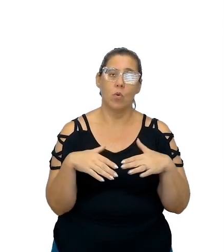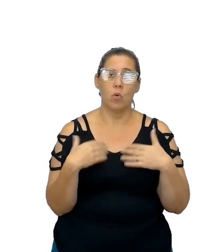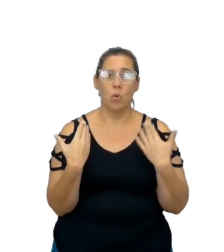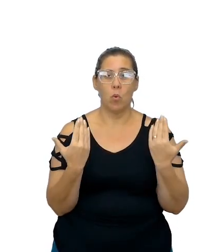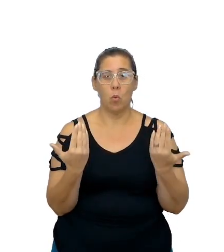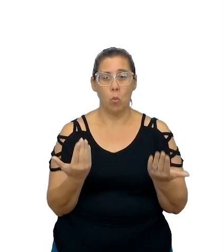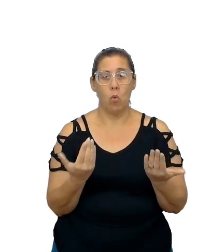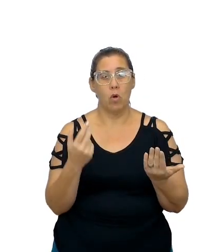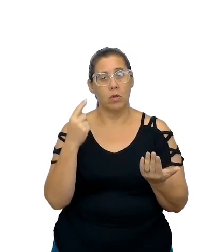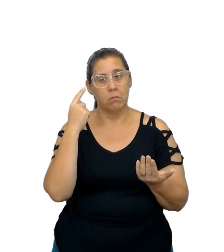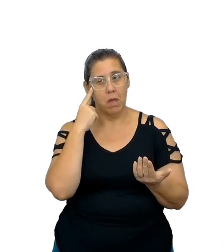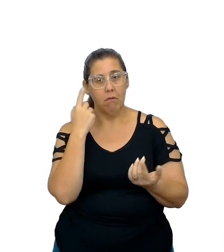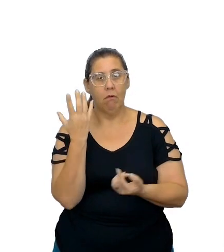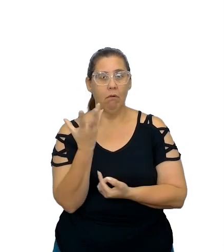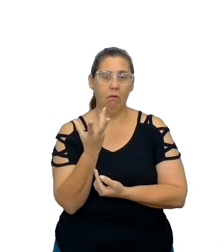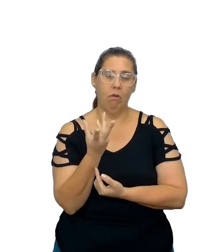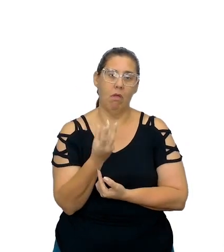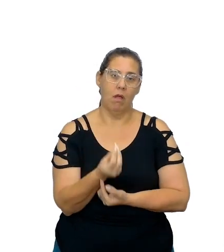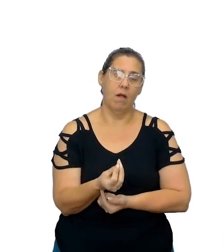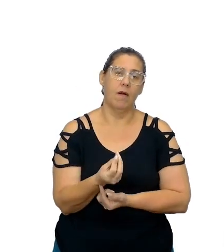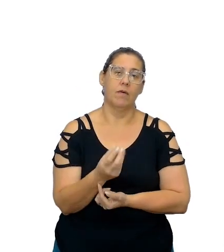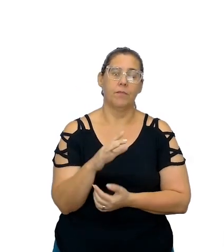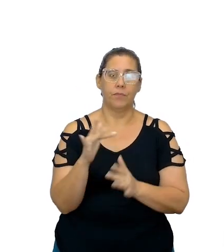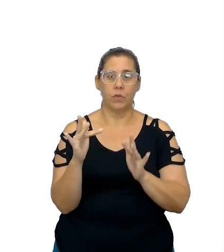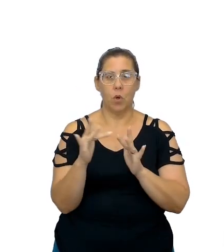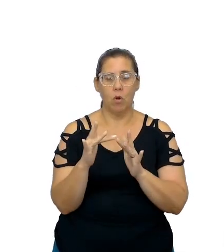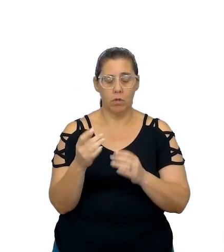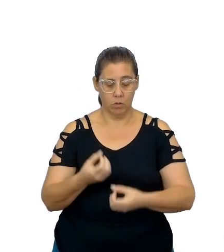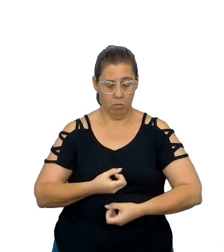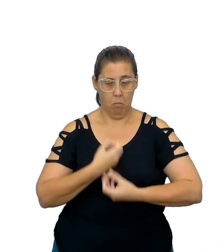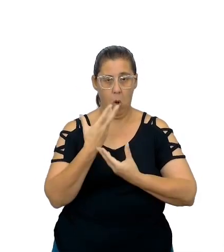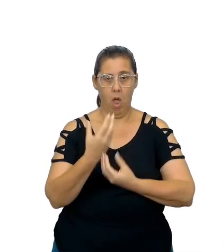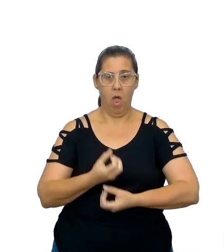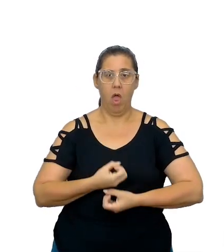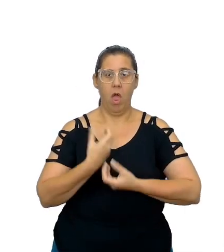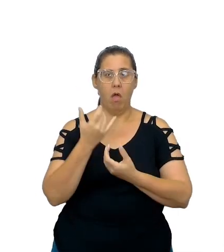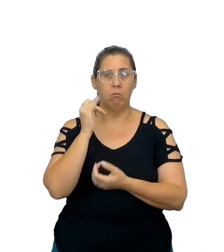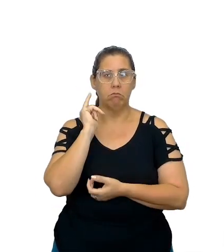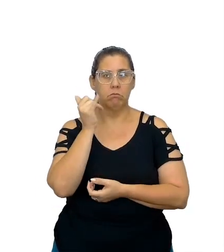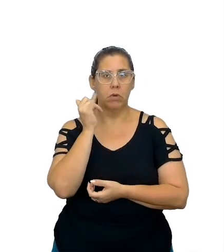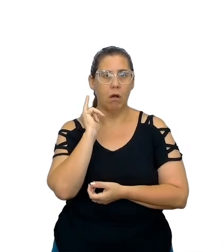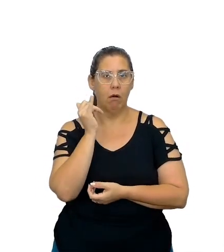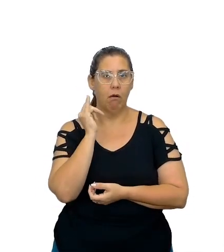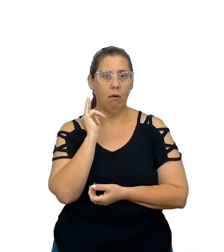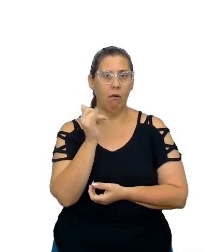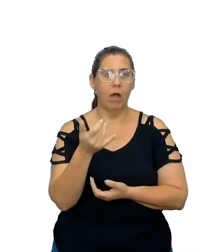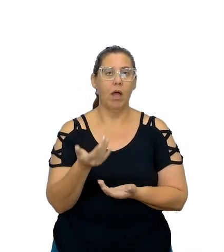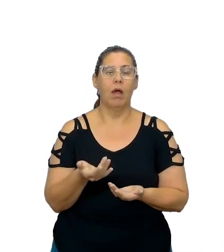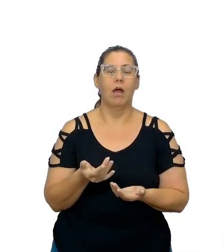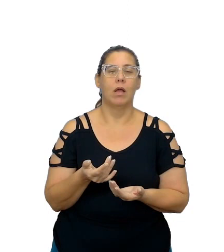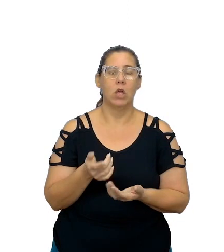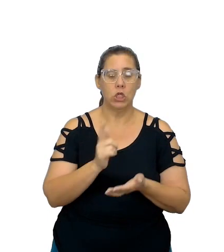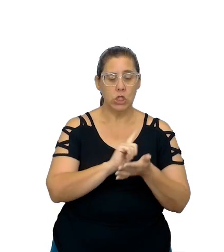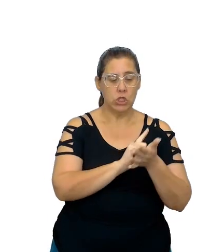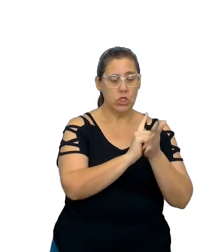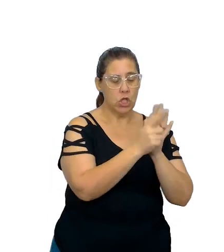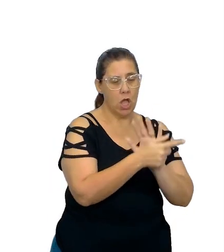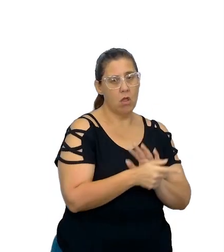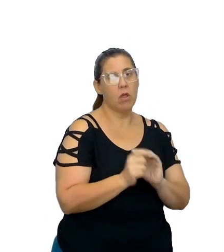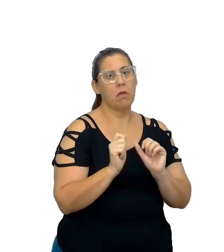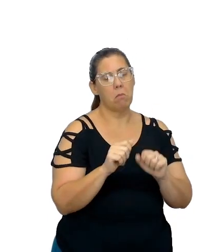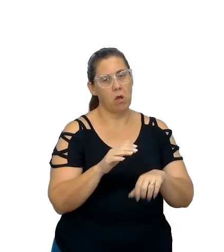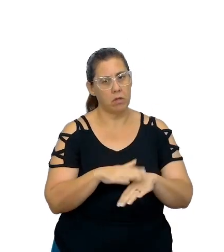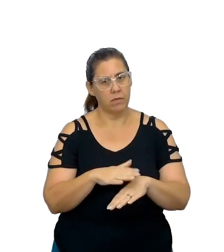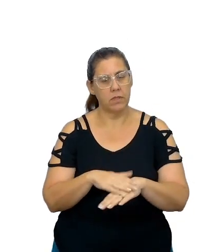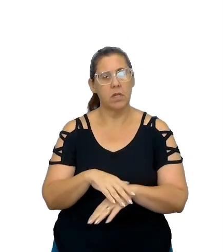gente fala em arte, né? Então, ter contato com um poema, com um conto, com uma crônica, gêneros que podem fazer